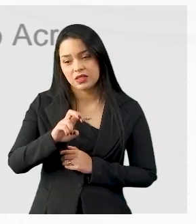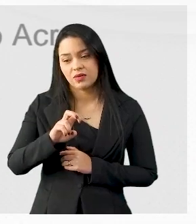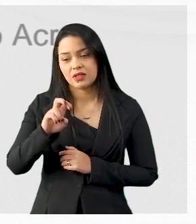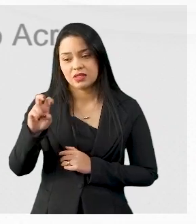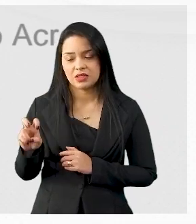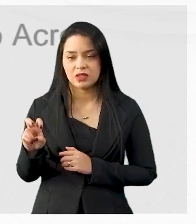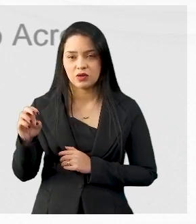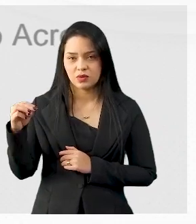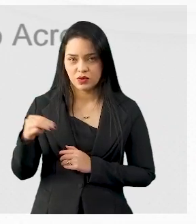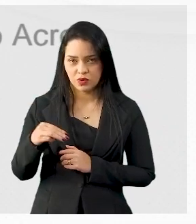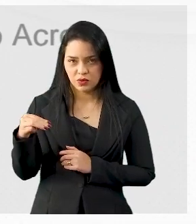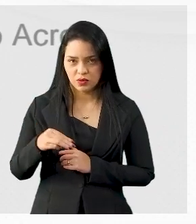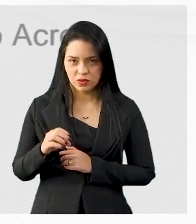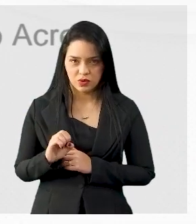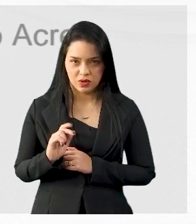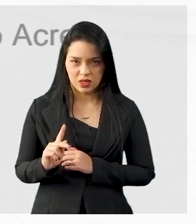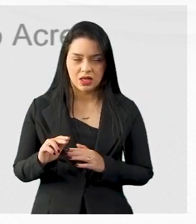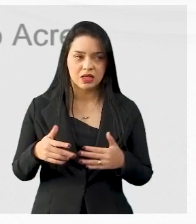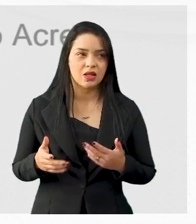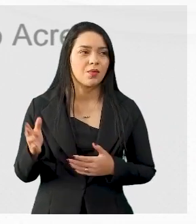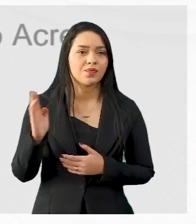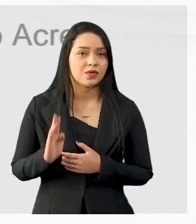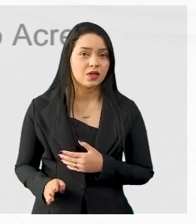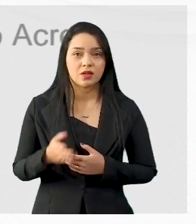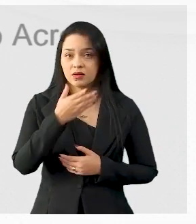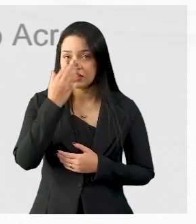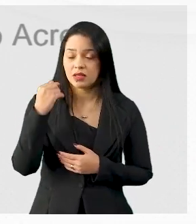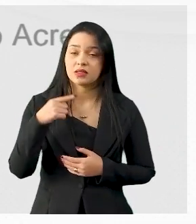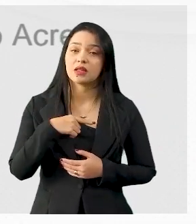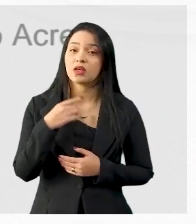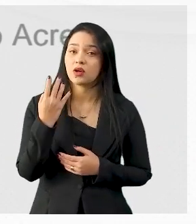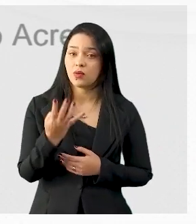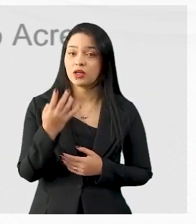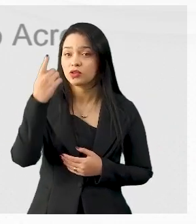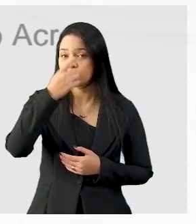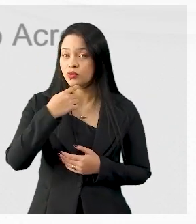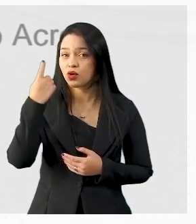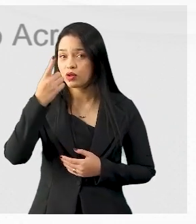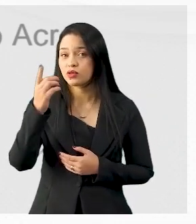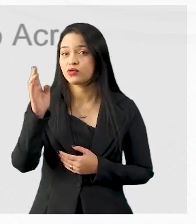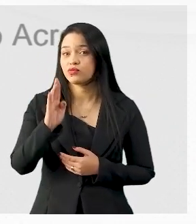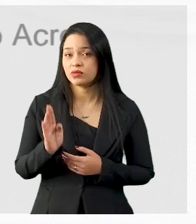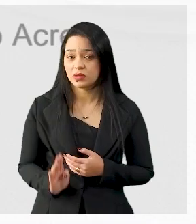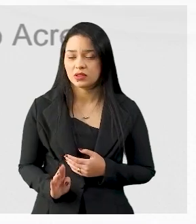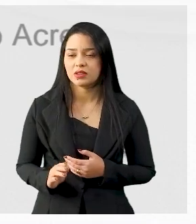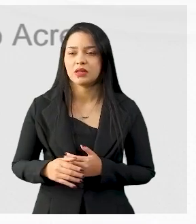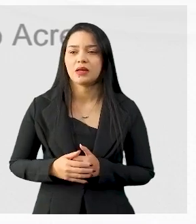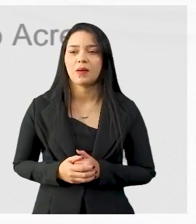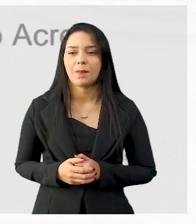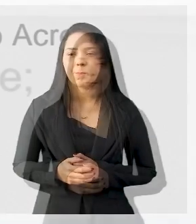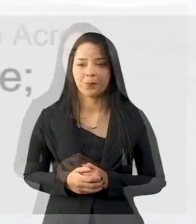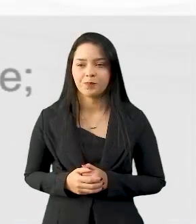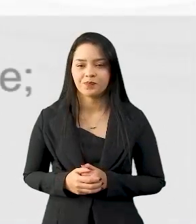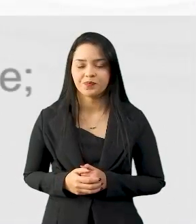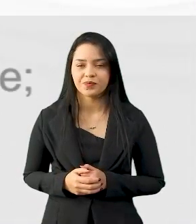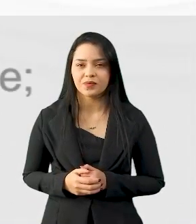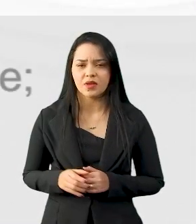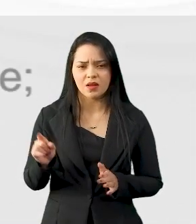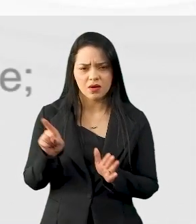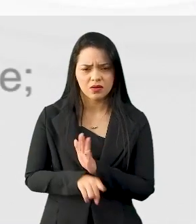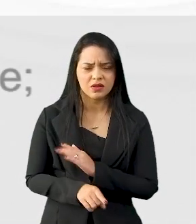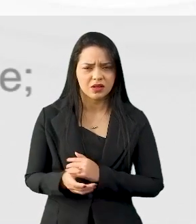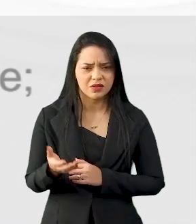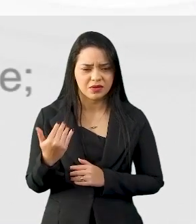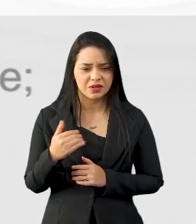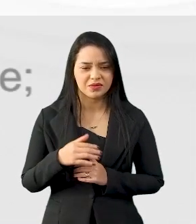55 minutos. Belezinha? Então, o Brasil, não esqueça, possui 4 horas no seu território. Vamos fechar isso com chave de ouro? Vamos para as questões? Vamos para